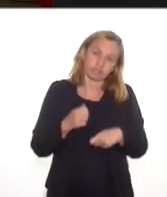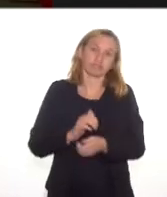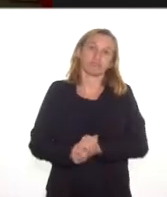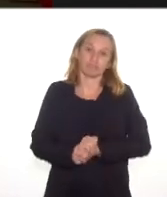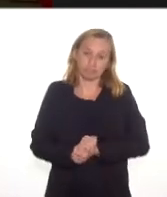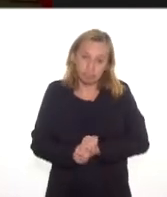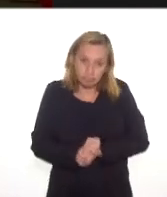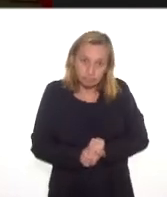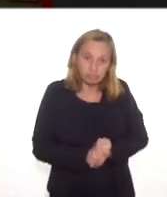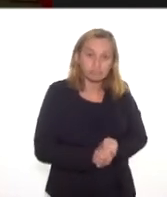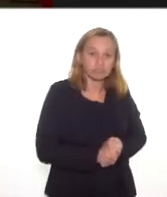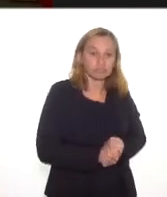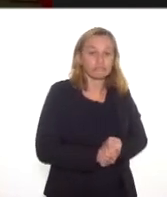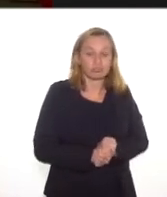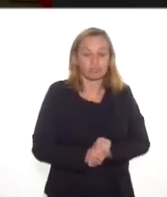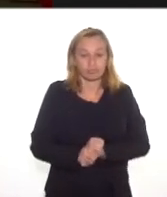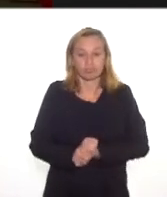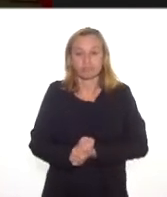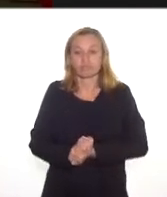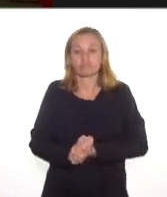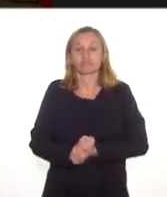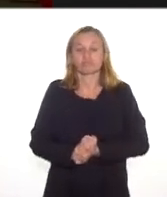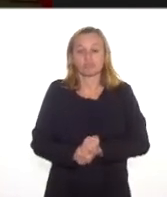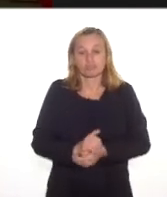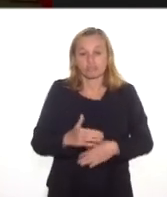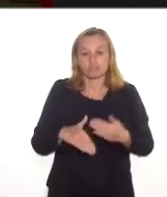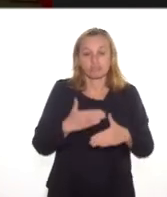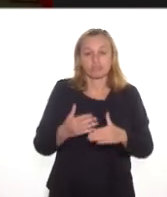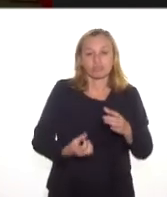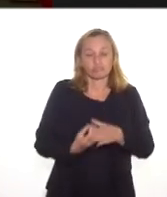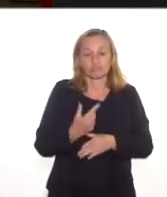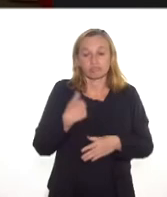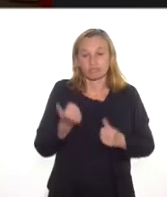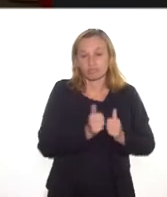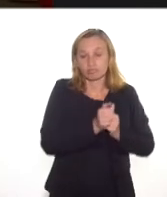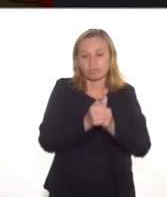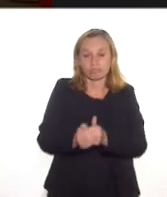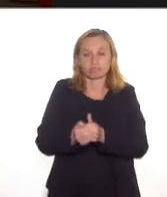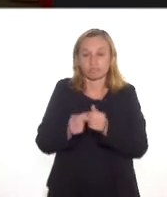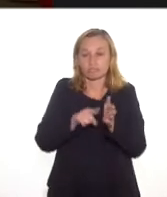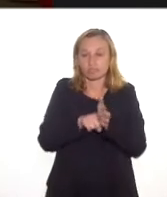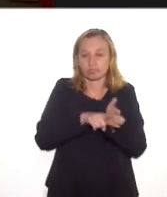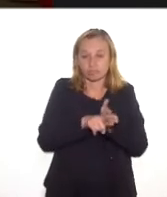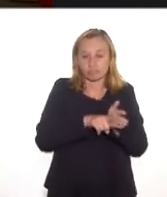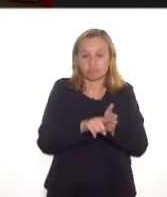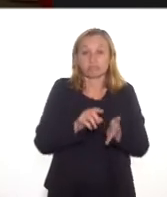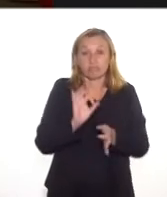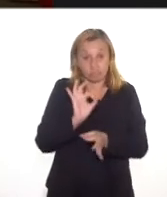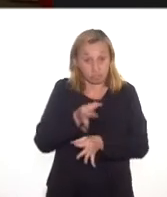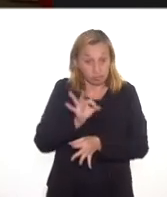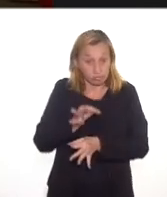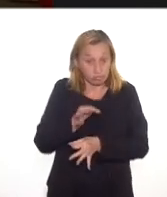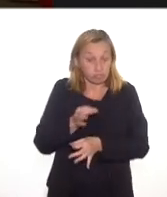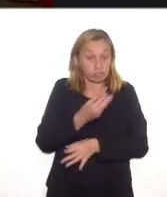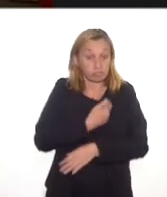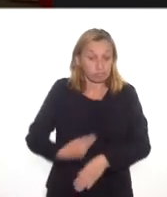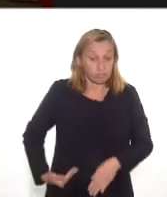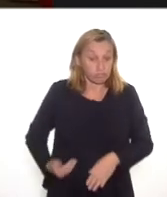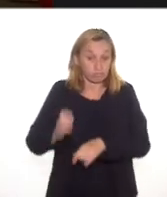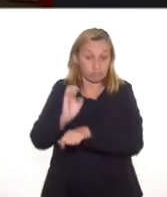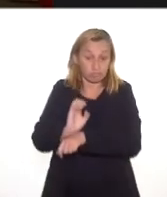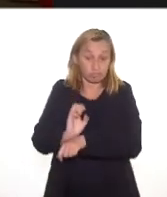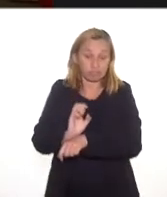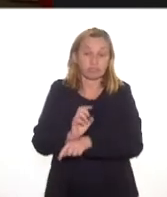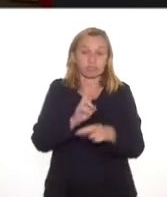pode costurar processos para que a gente acompanhe as investigações. É claro que o governador do Estado também